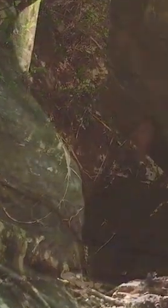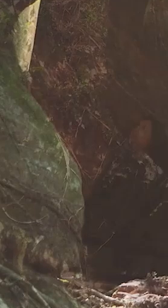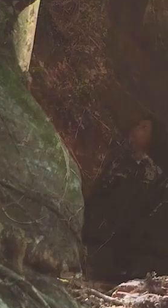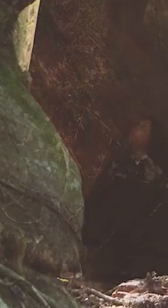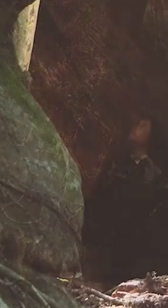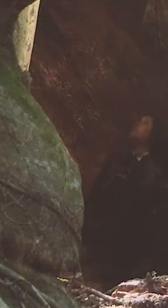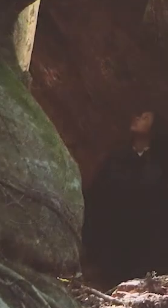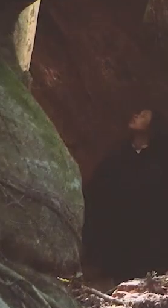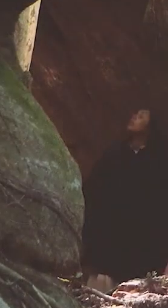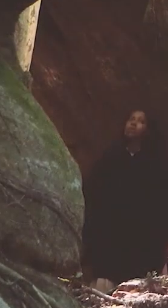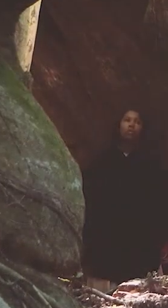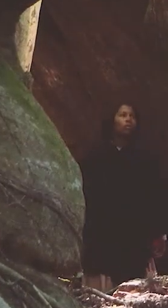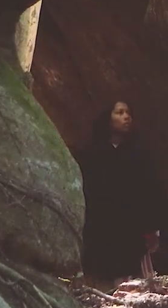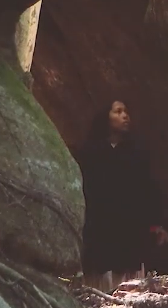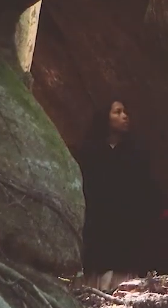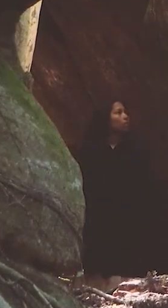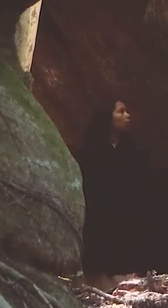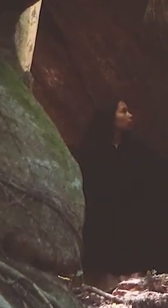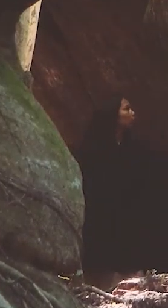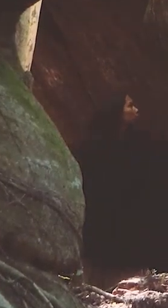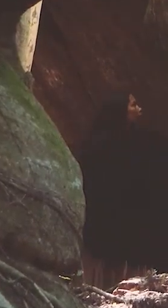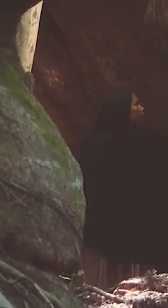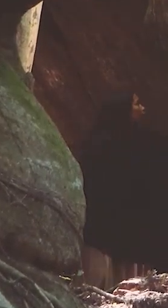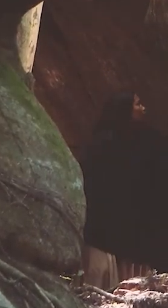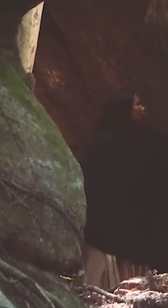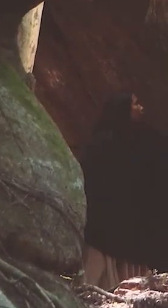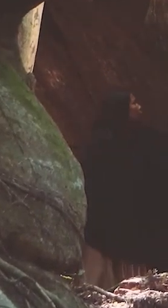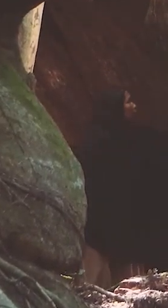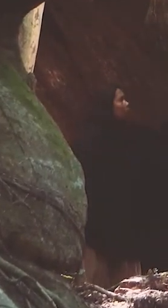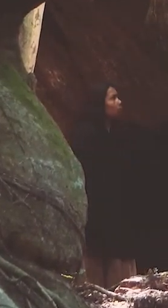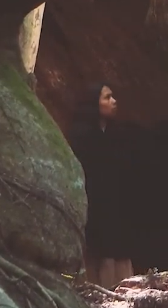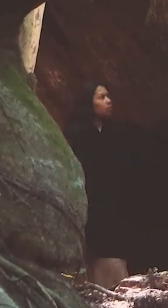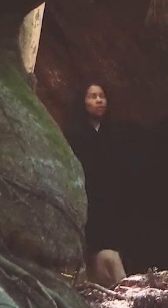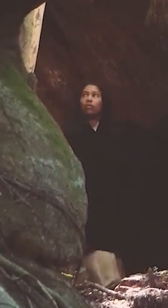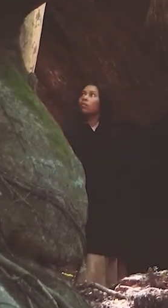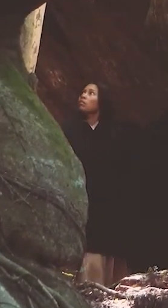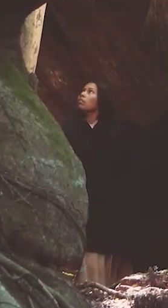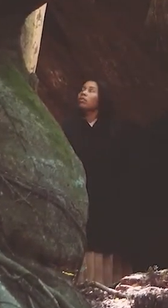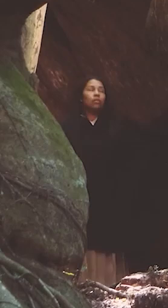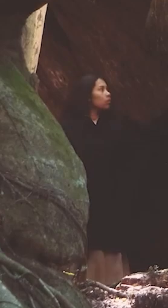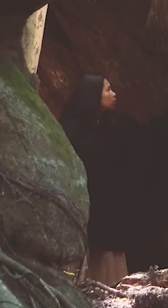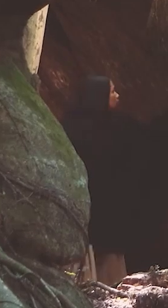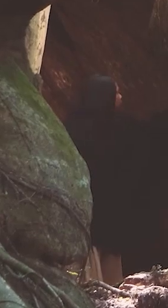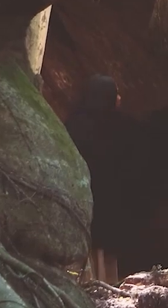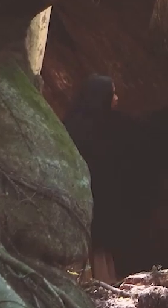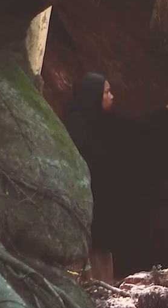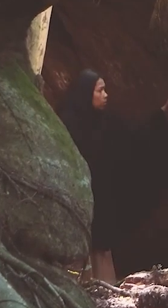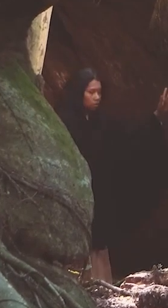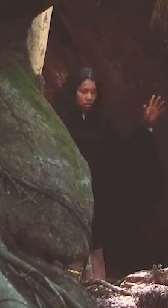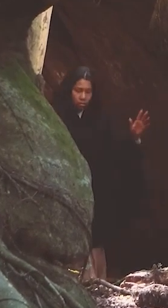gruta. Ela olha para o alto e ao redor. Toca nas pedras. Está com as